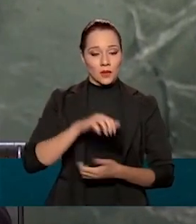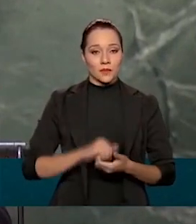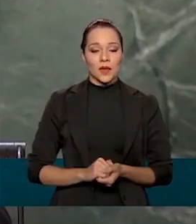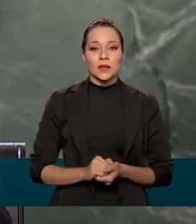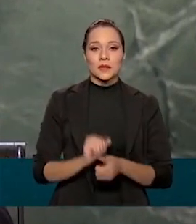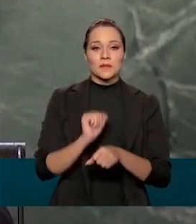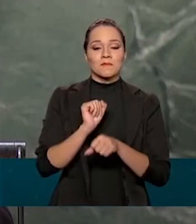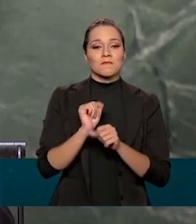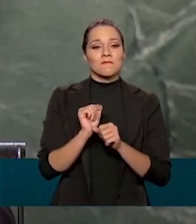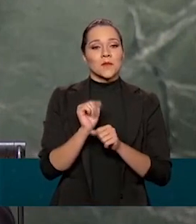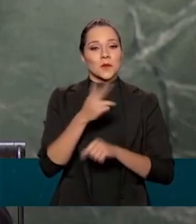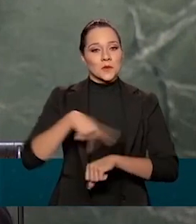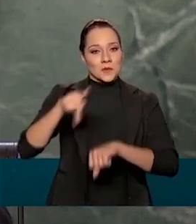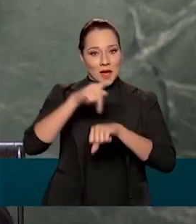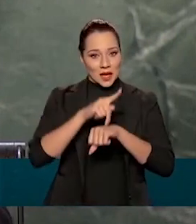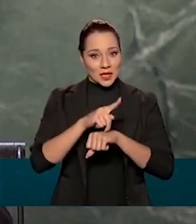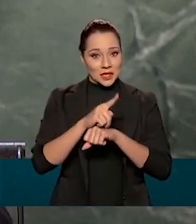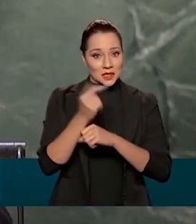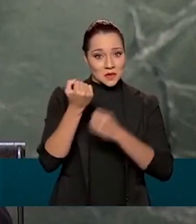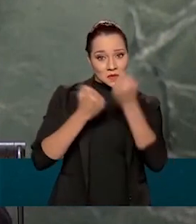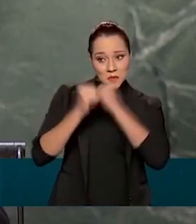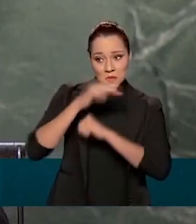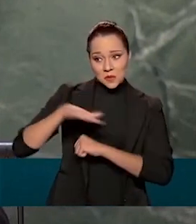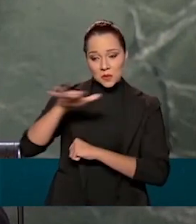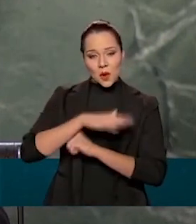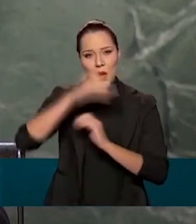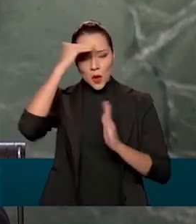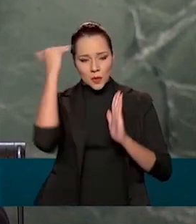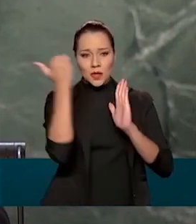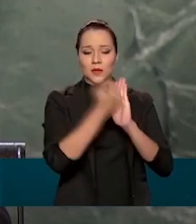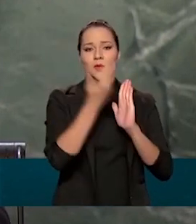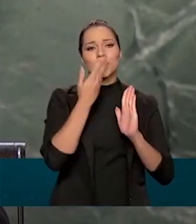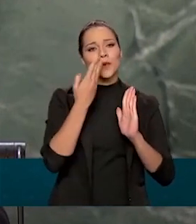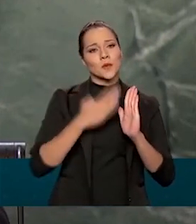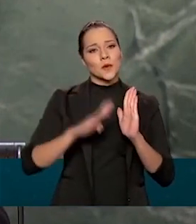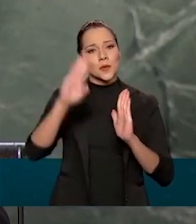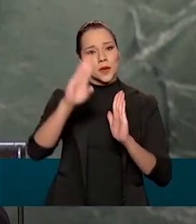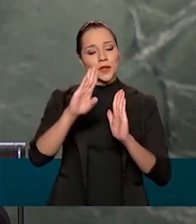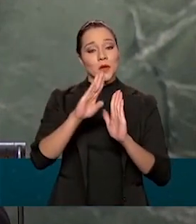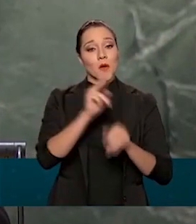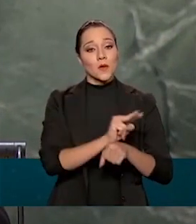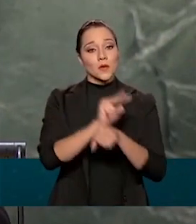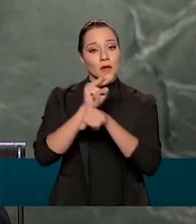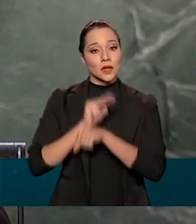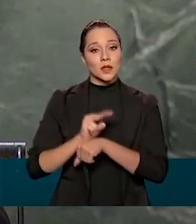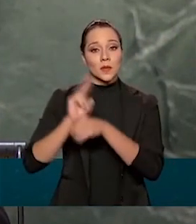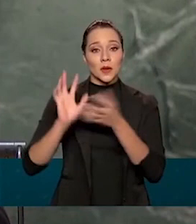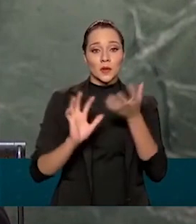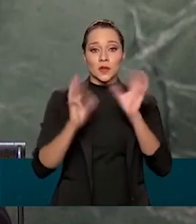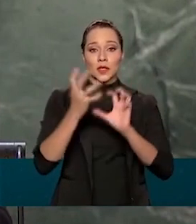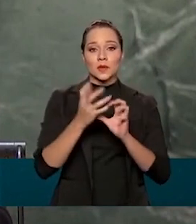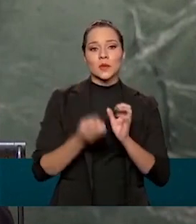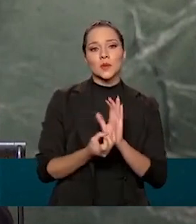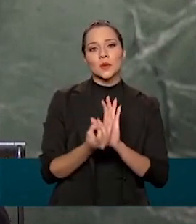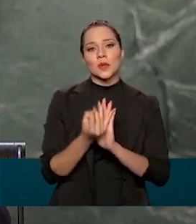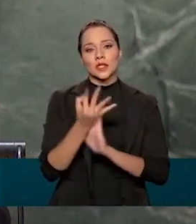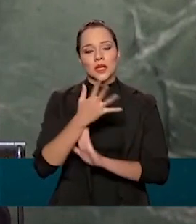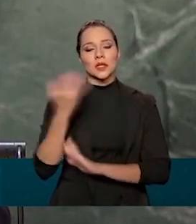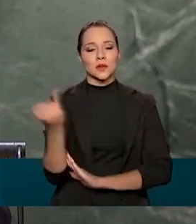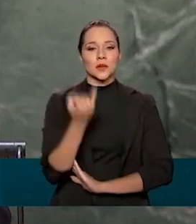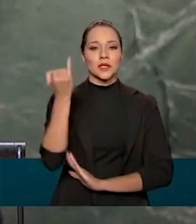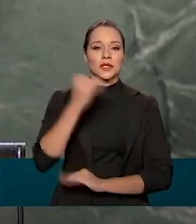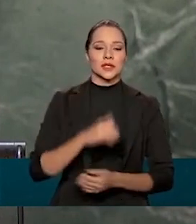países industrializados cumpram efetivamente seus compromissos com o financiamento de clima em volumes